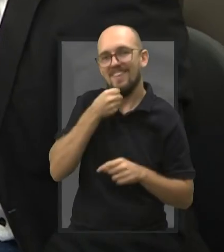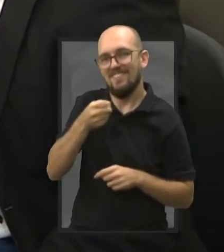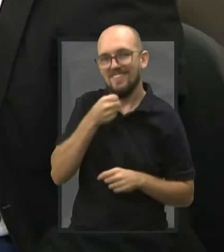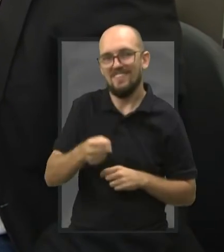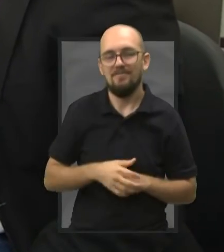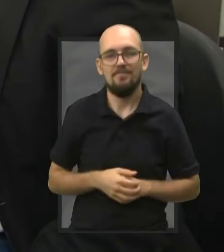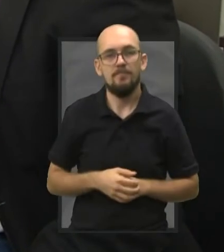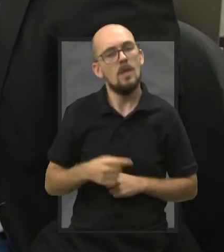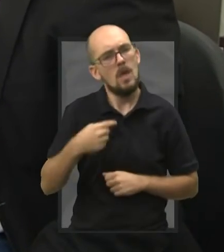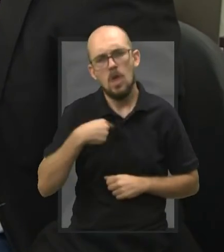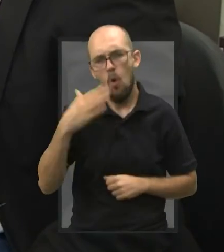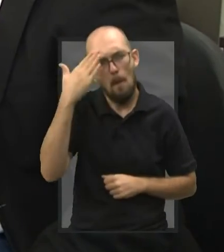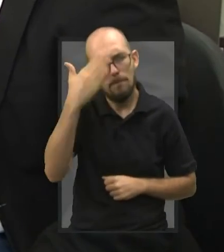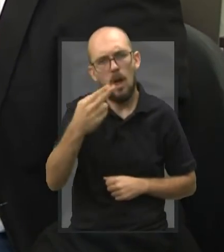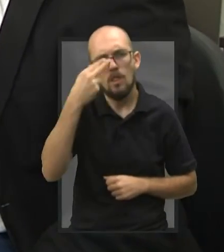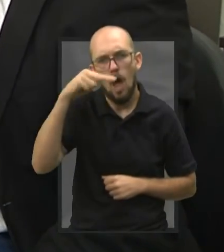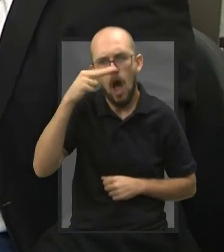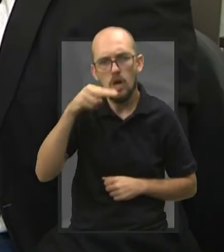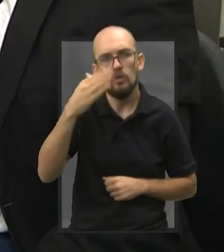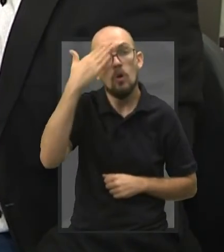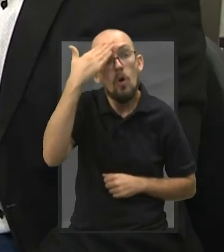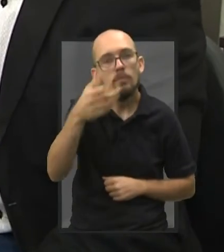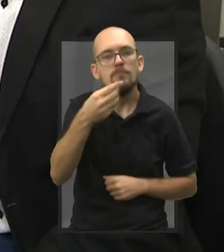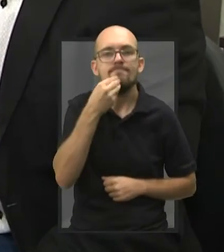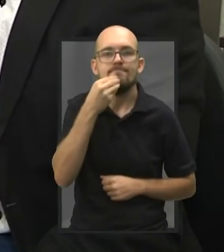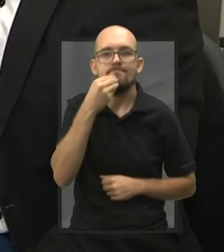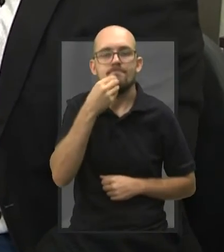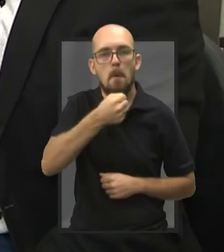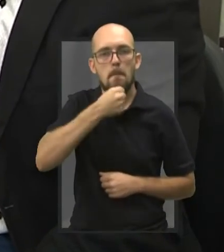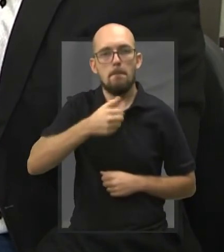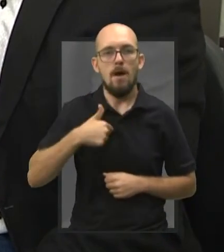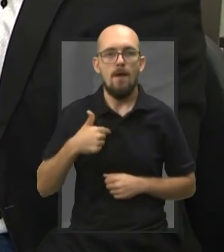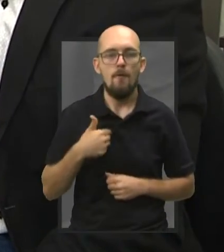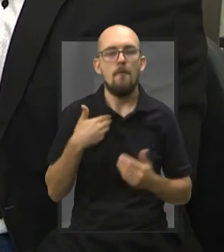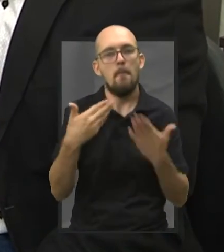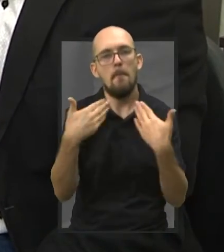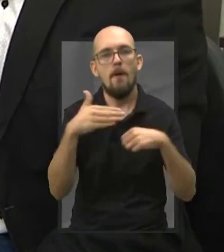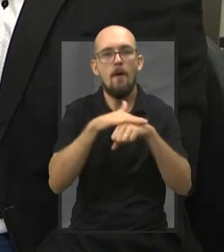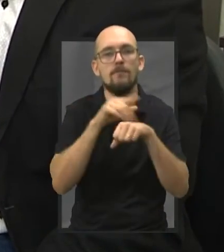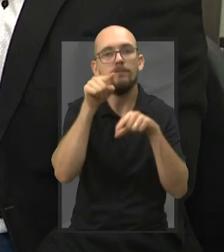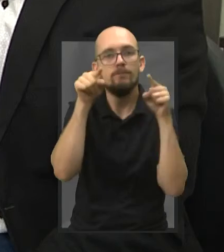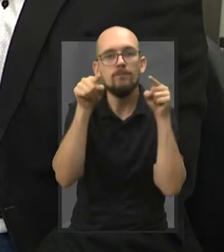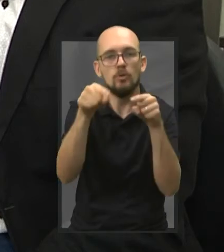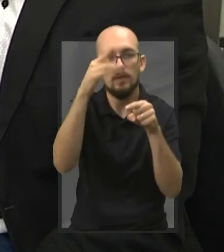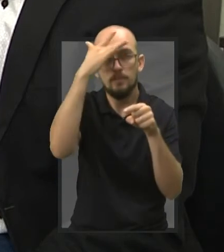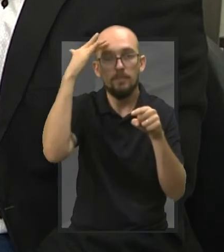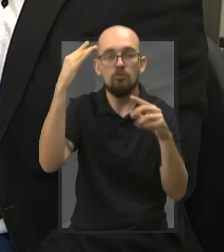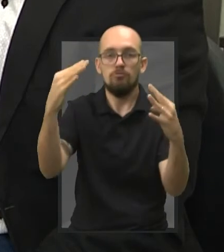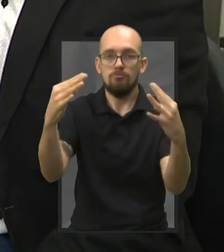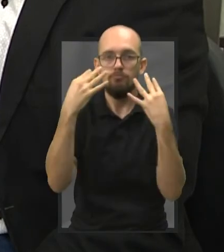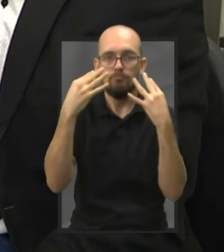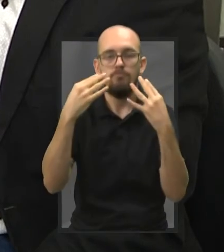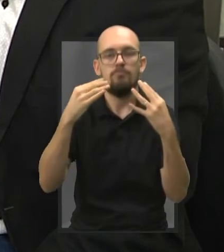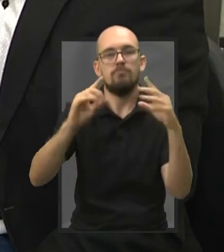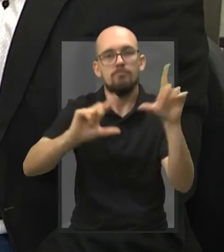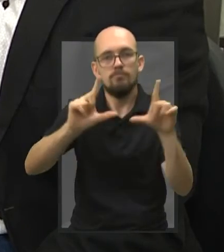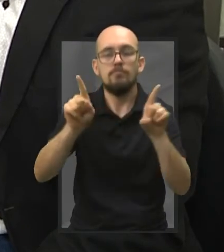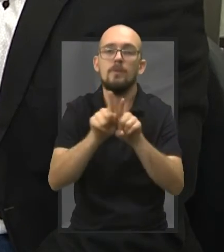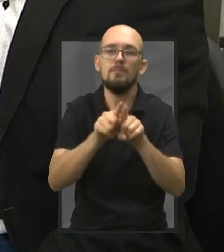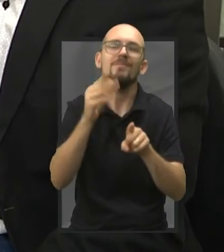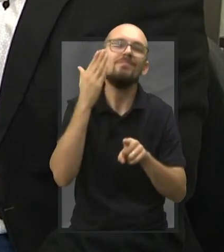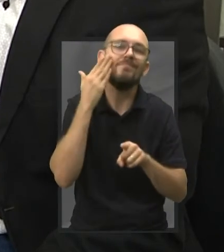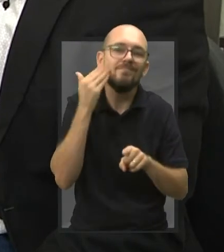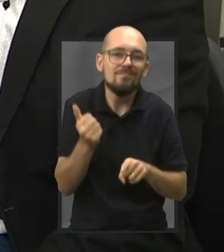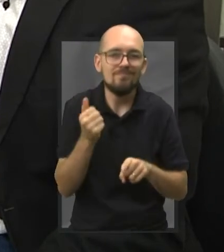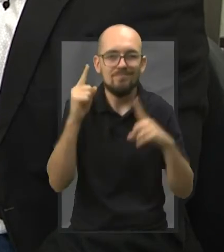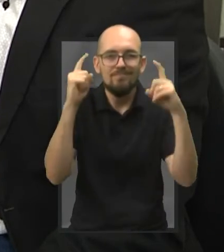viu? Eu que agradeço, Ângelo, agradeço a você a oportunidade de estar falando com vocês, os nossos telespectadores, saber que as